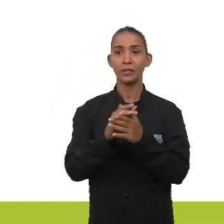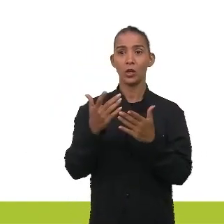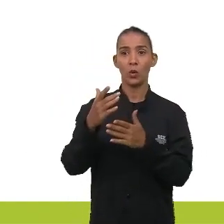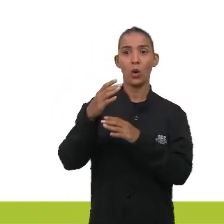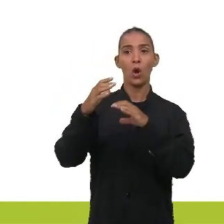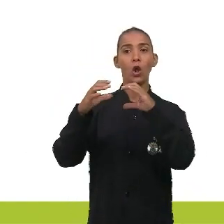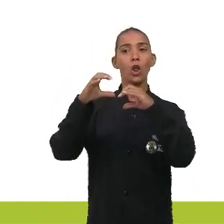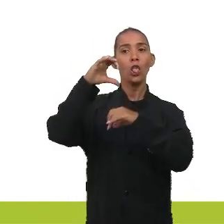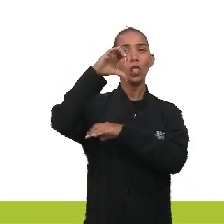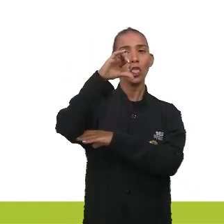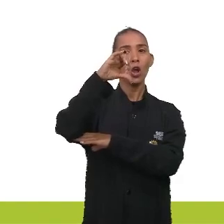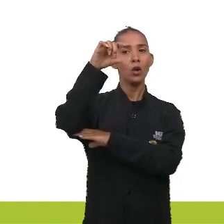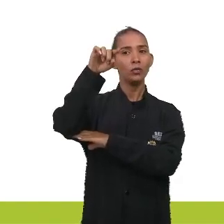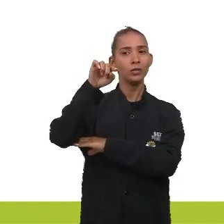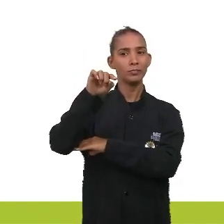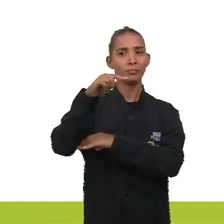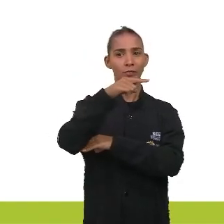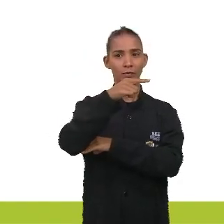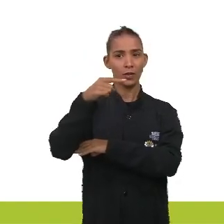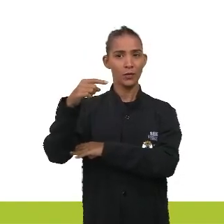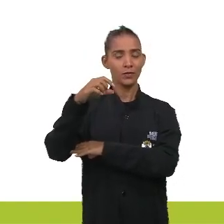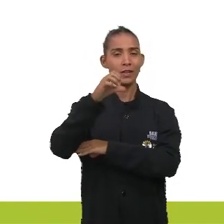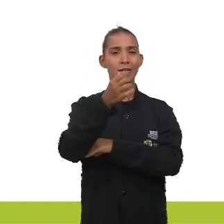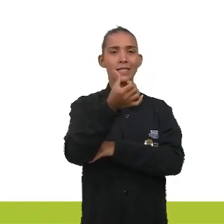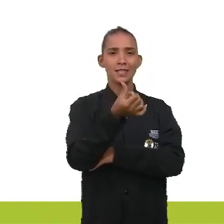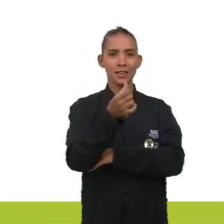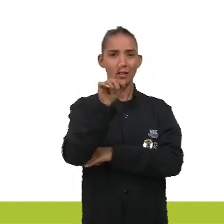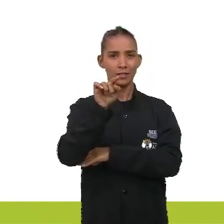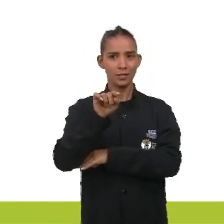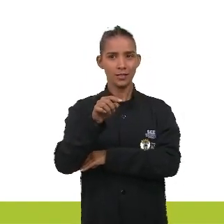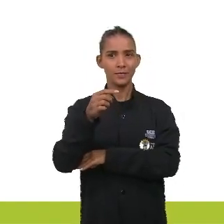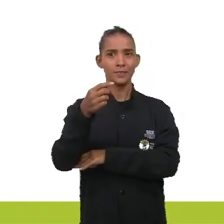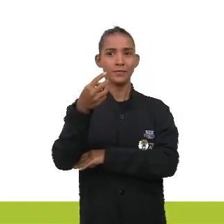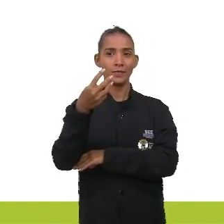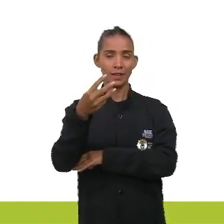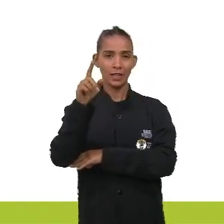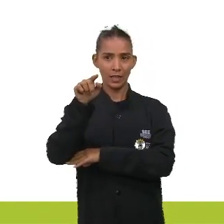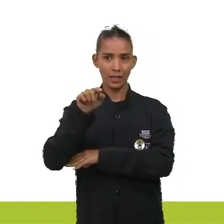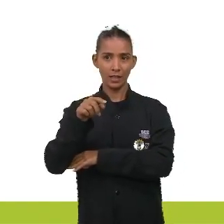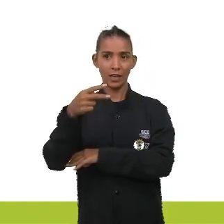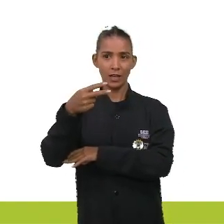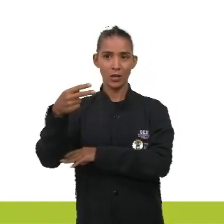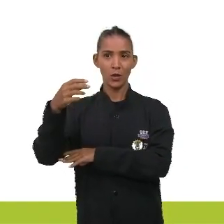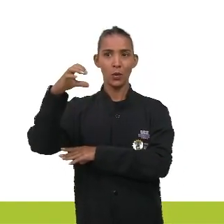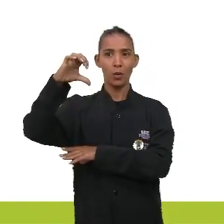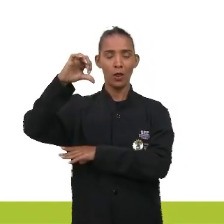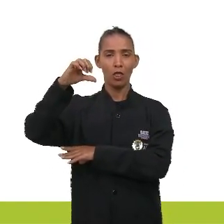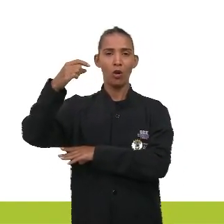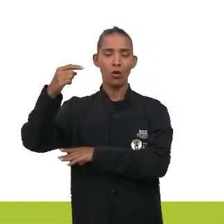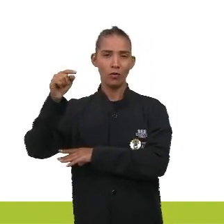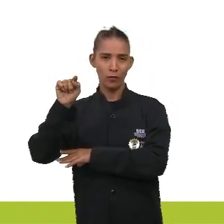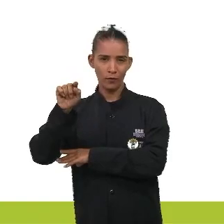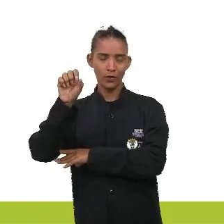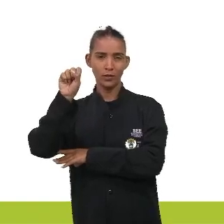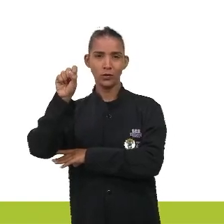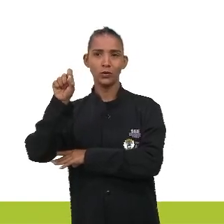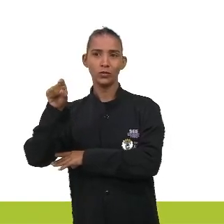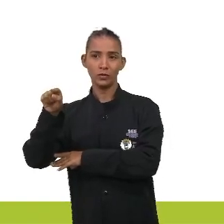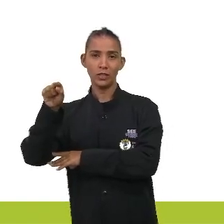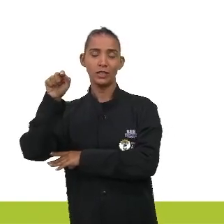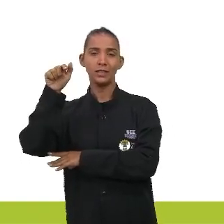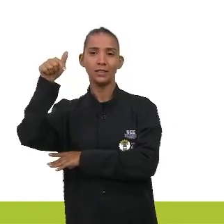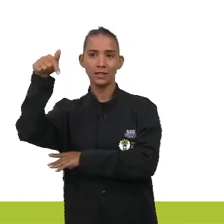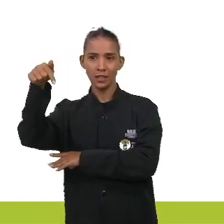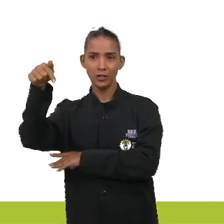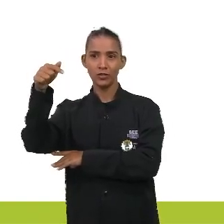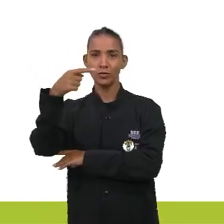8 vezes 7 dividido para 3 vezes 2 vezes 1. Eu posso dividir aqui